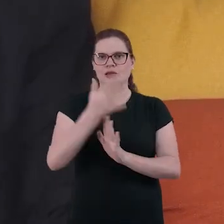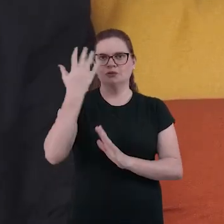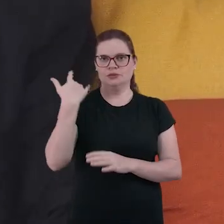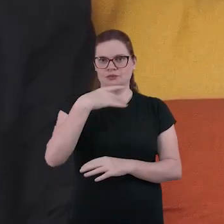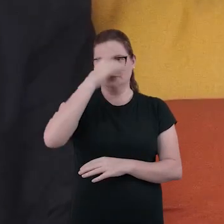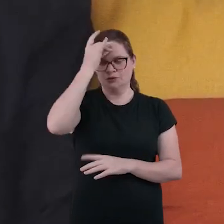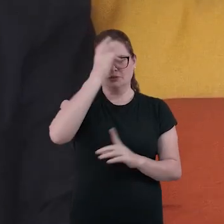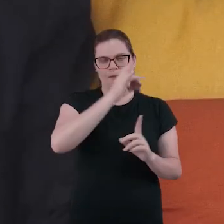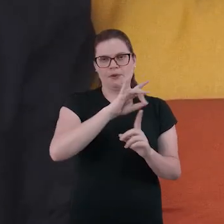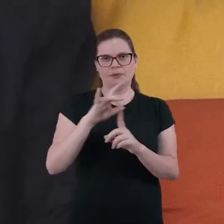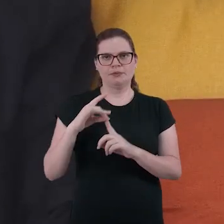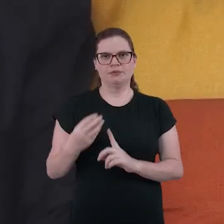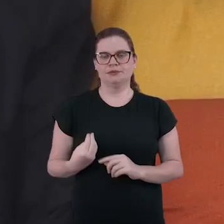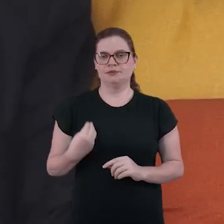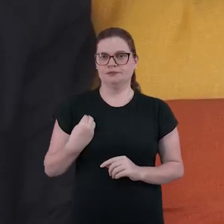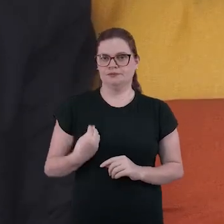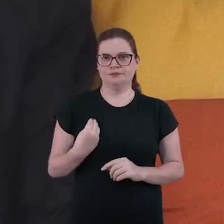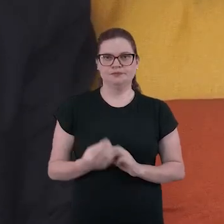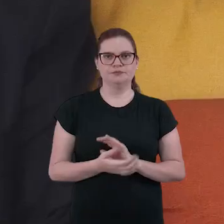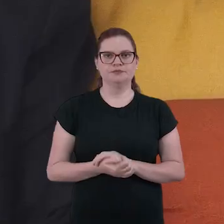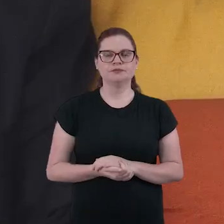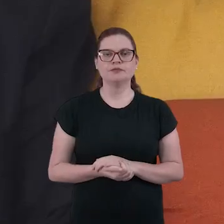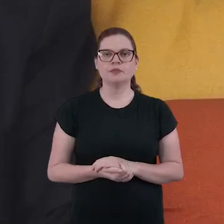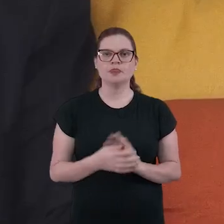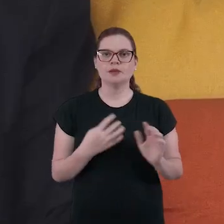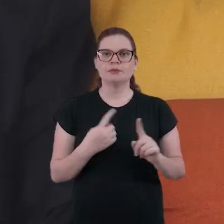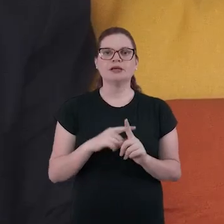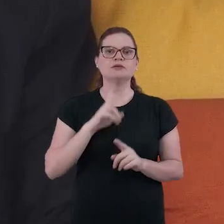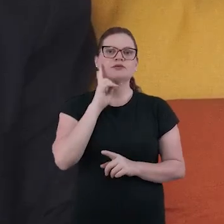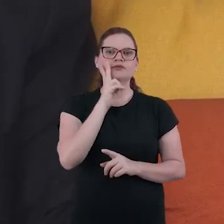igreja. Então o vinho não era com